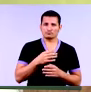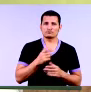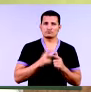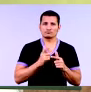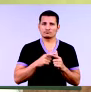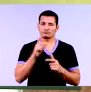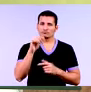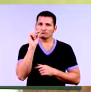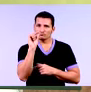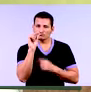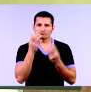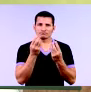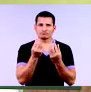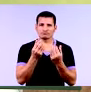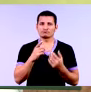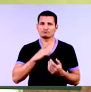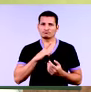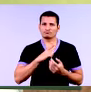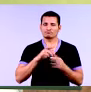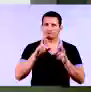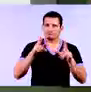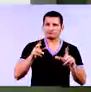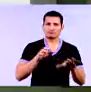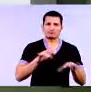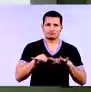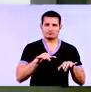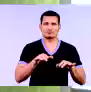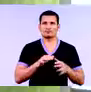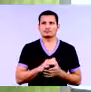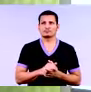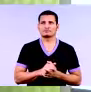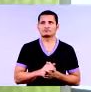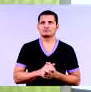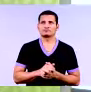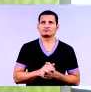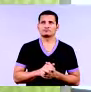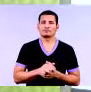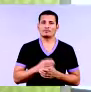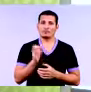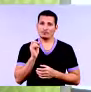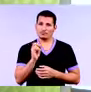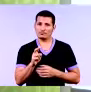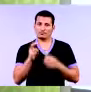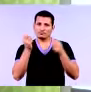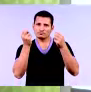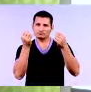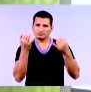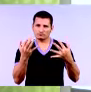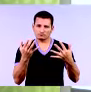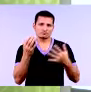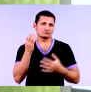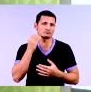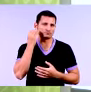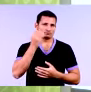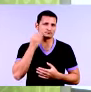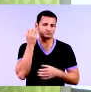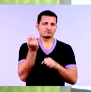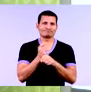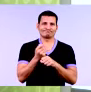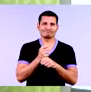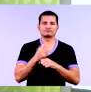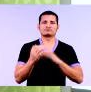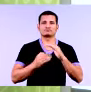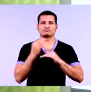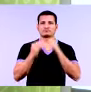são pequenos detalhes, né, que fazem a diferença na programação. Isso, e eu vou falar de experiência de longos anos de desenvolvimento, que